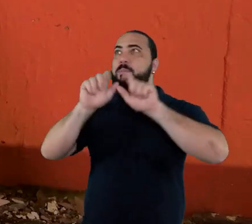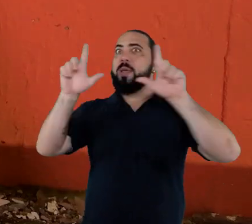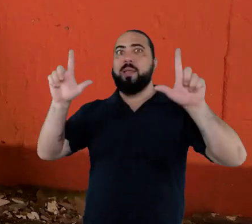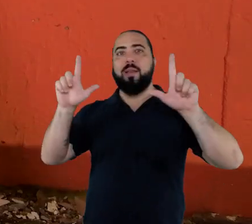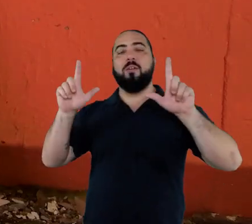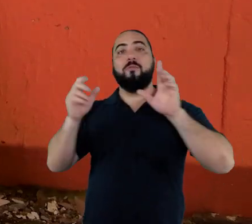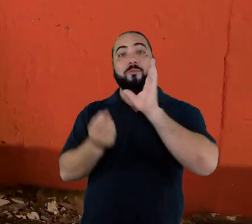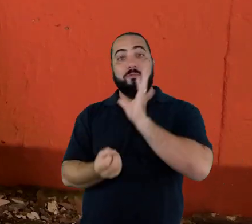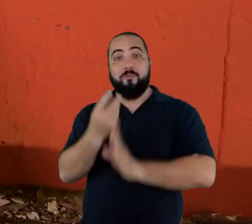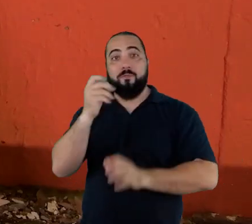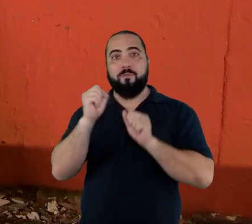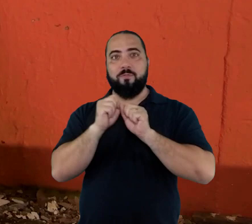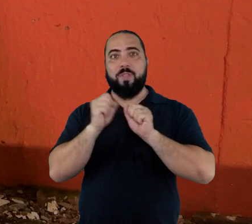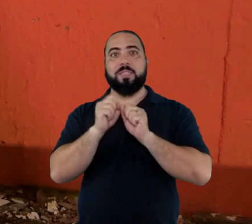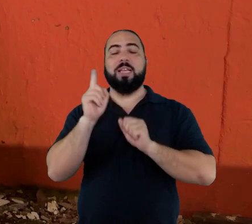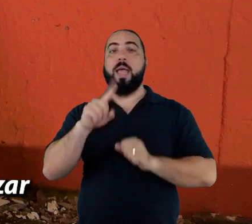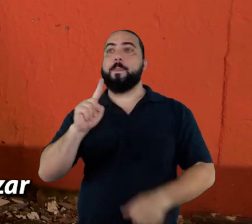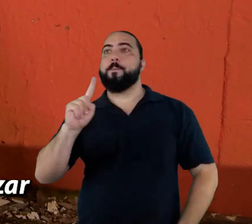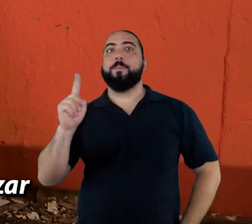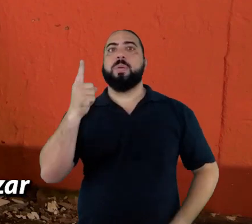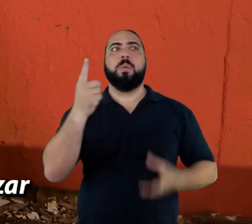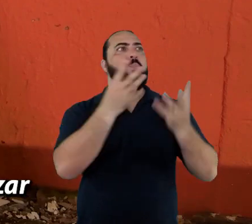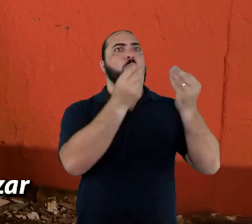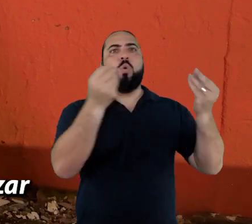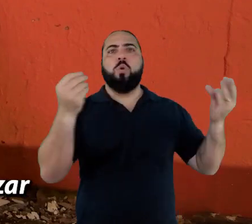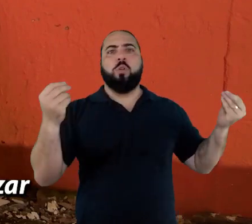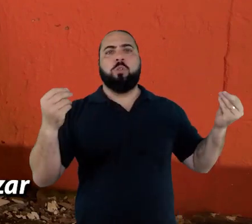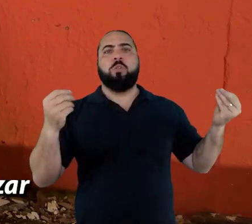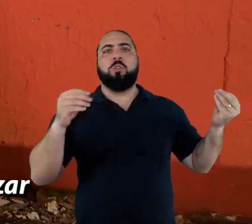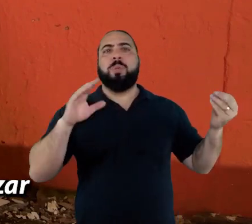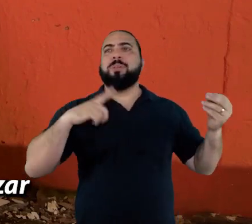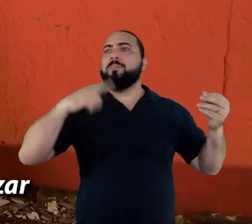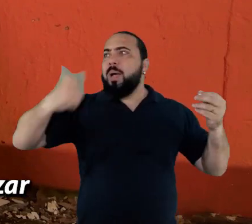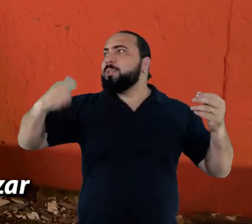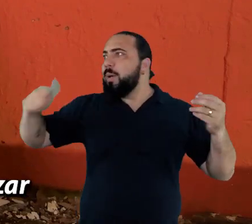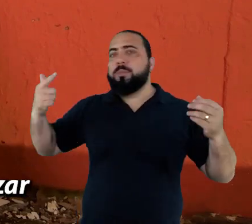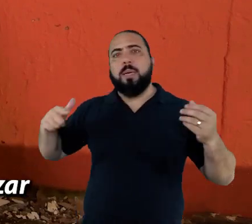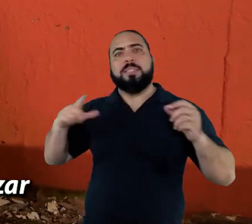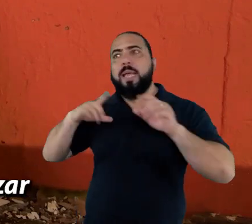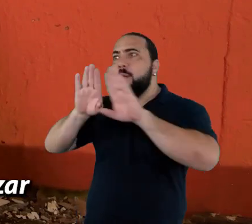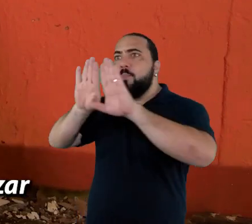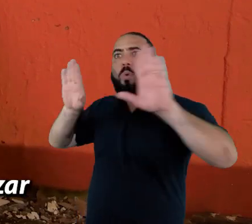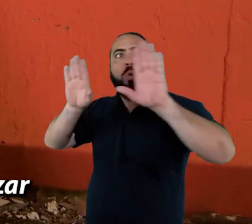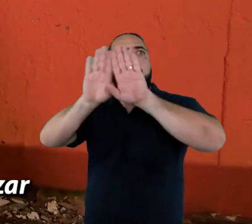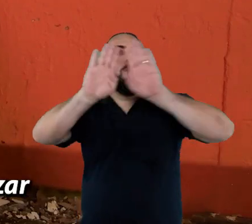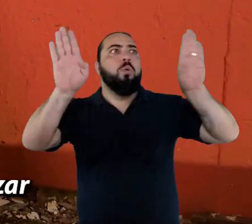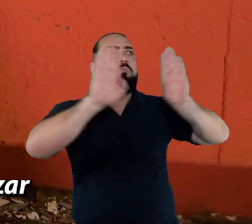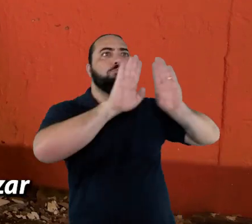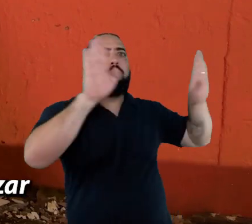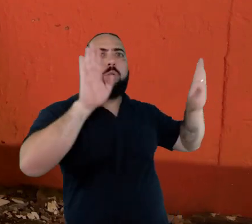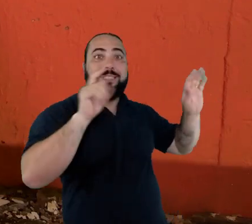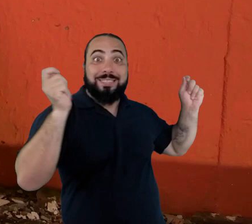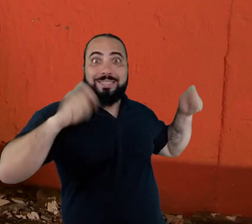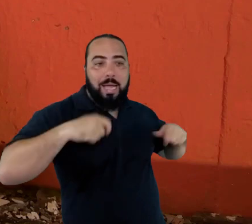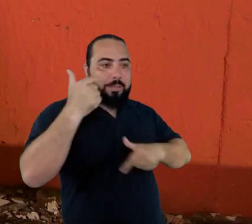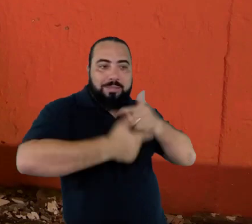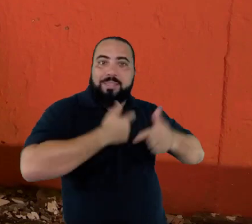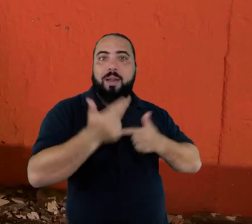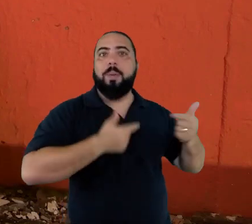Brown, diretor da Casa da Glória. Existem muitos muros nessa região que podem ser trabalhados para